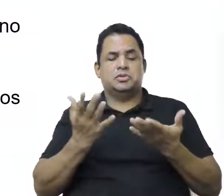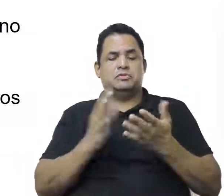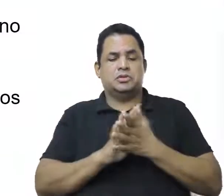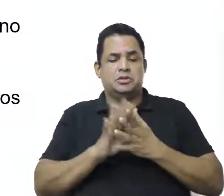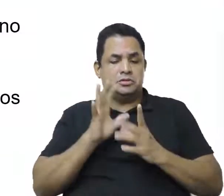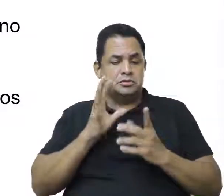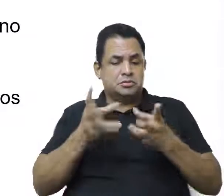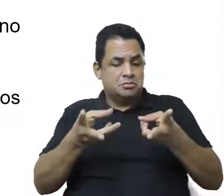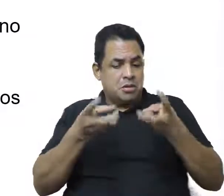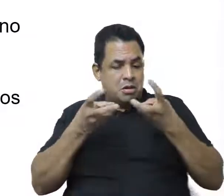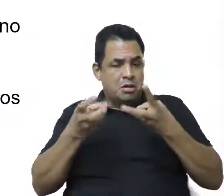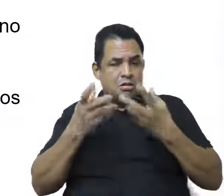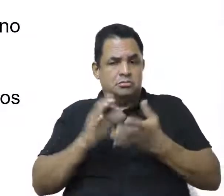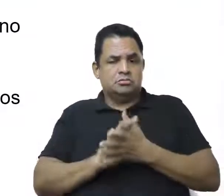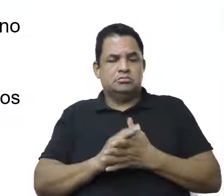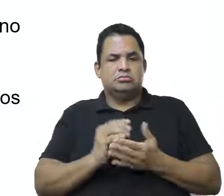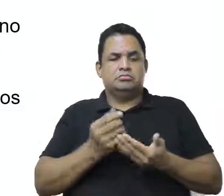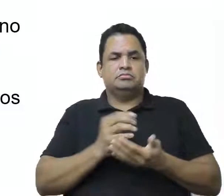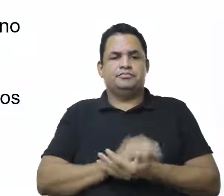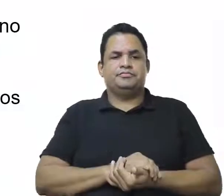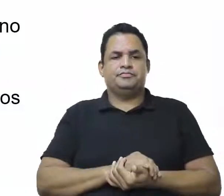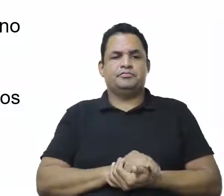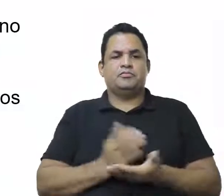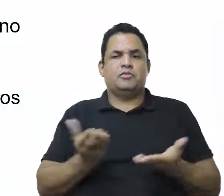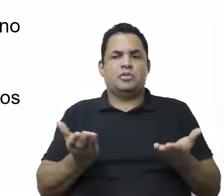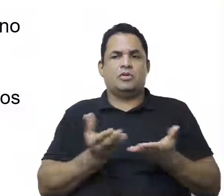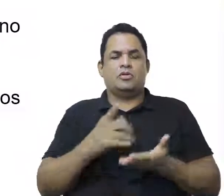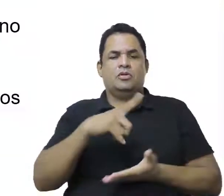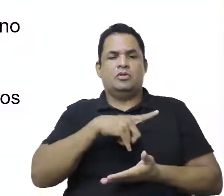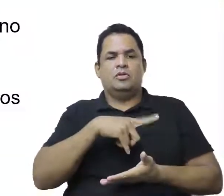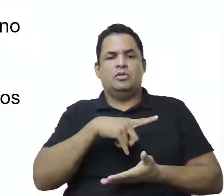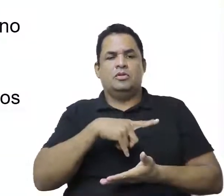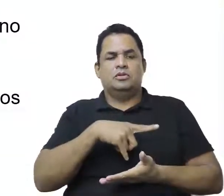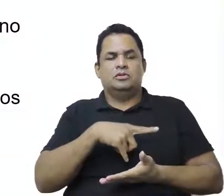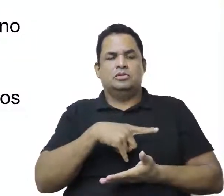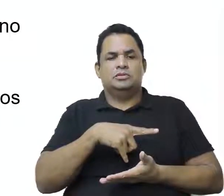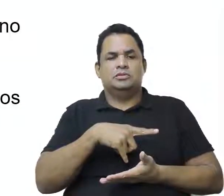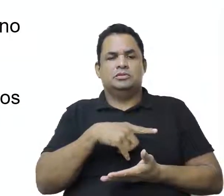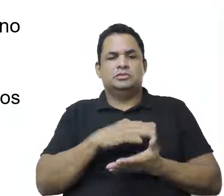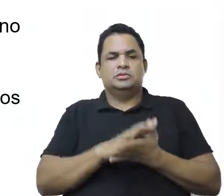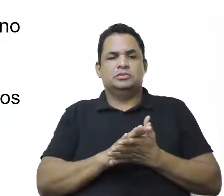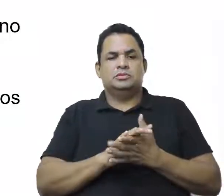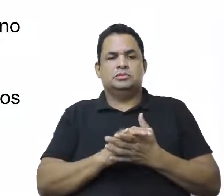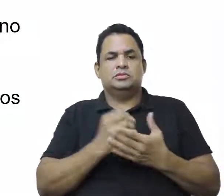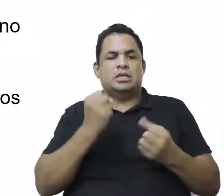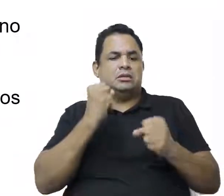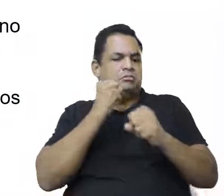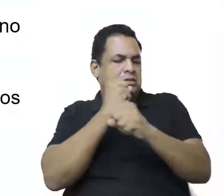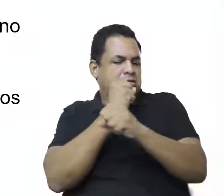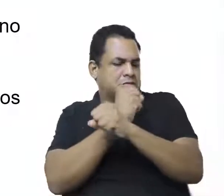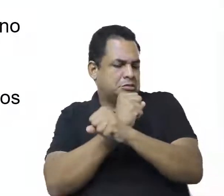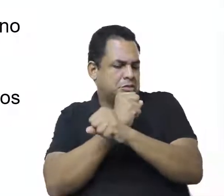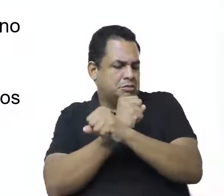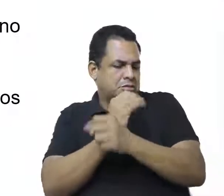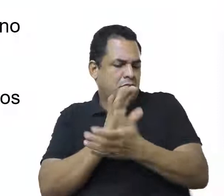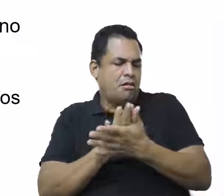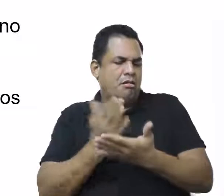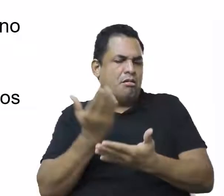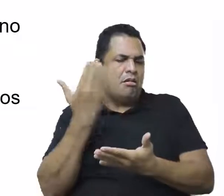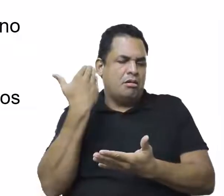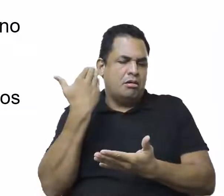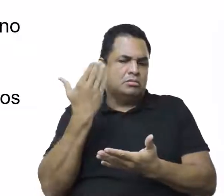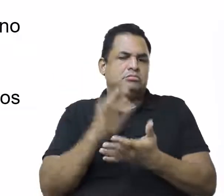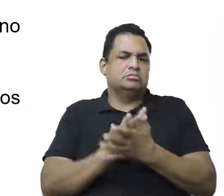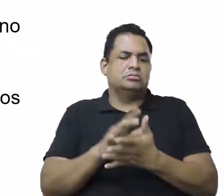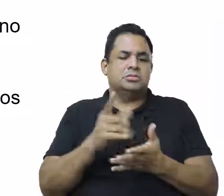isso, em diferentes graus, né? Hoje a gente tem uma escravidão como antes, uma exploração